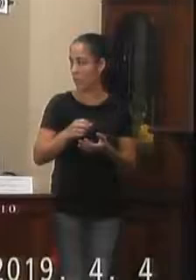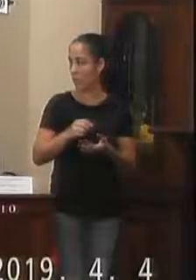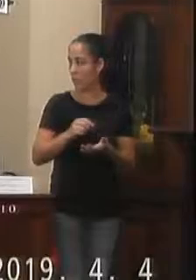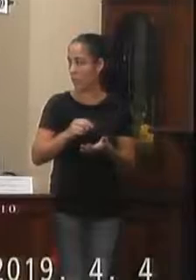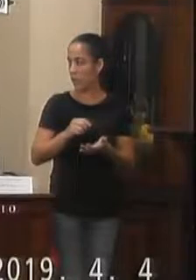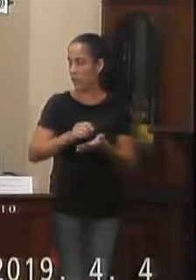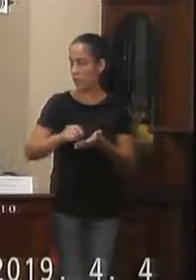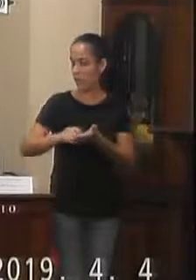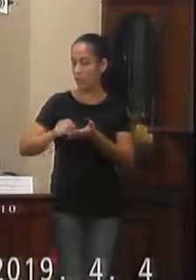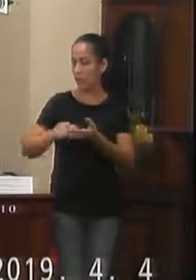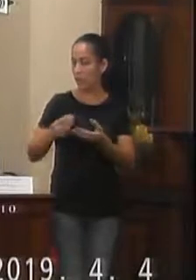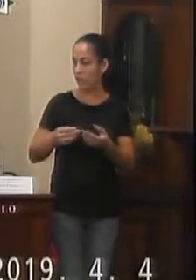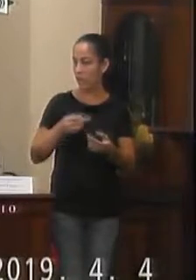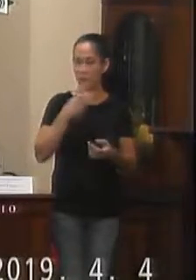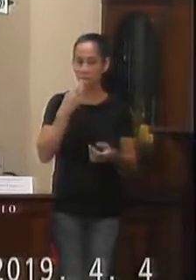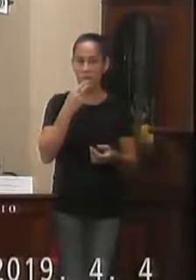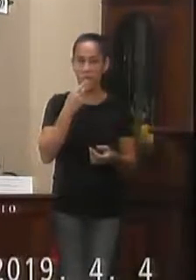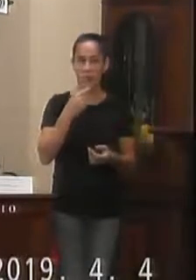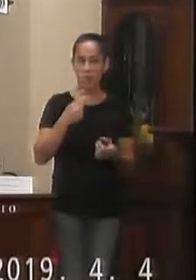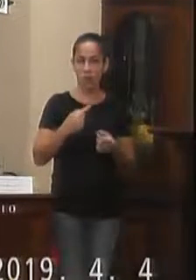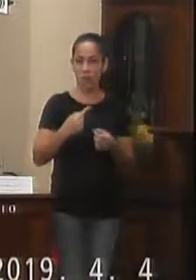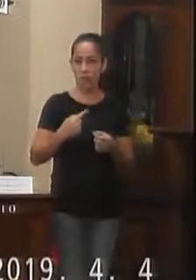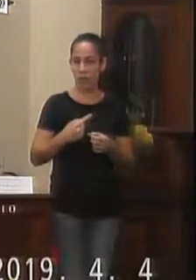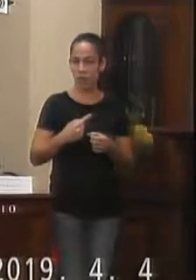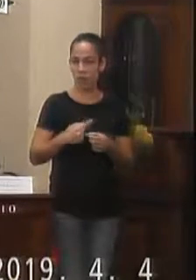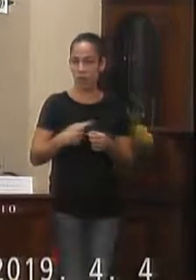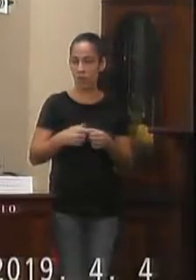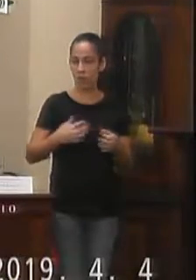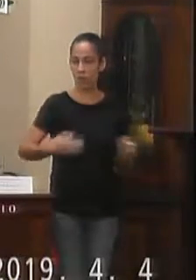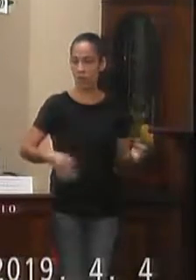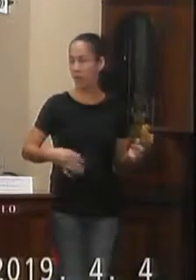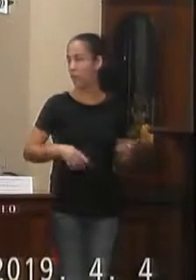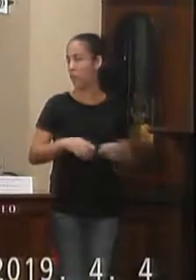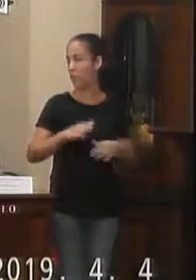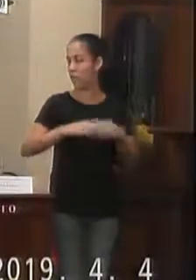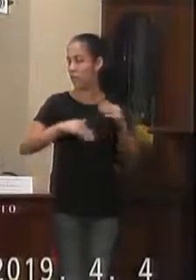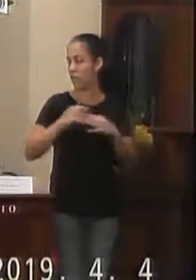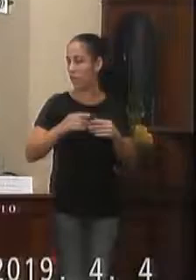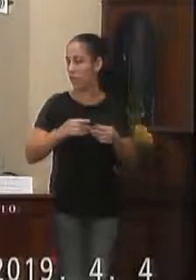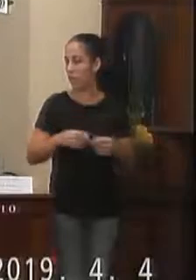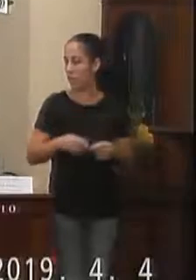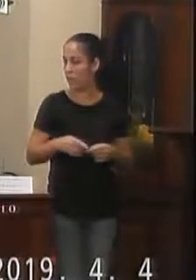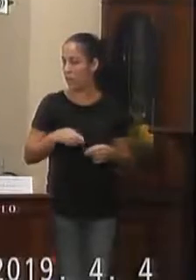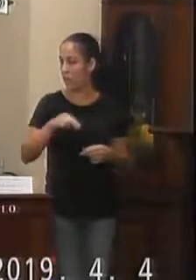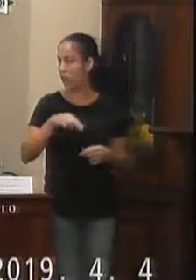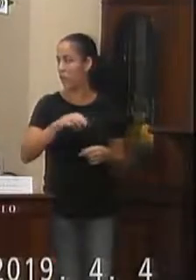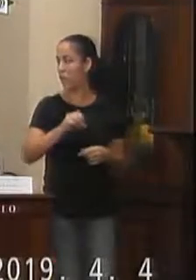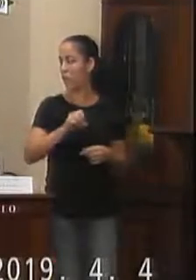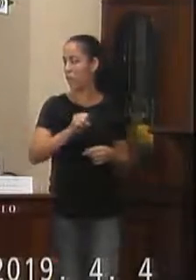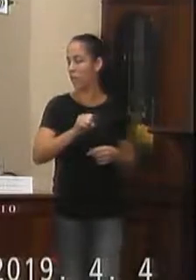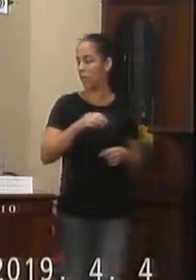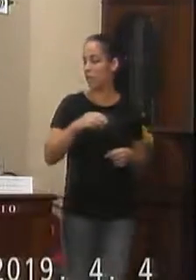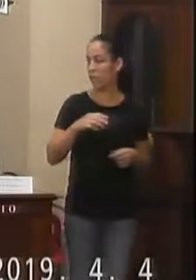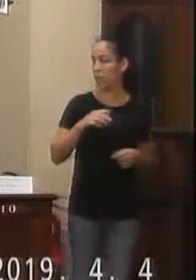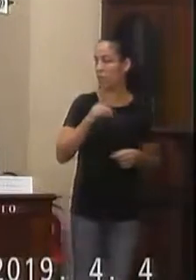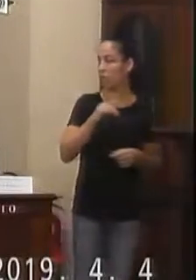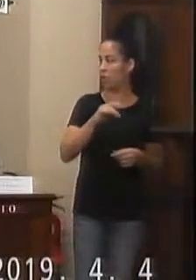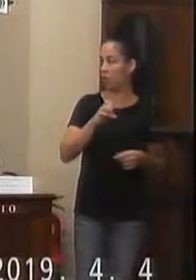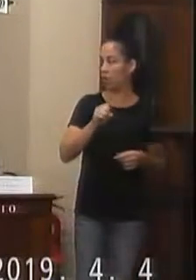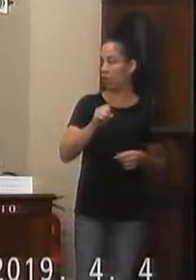e quando fala no distrito, é cruz profissionalizante nos distritos e